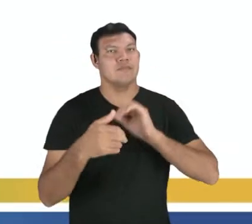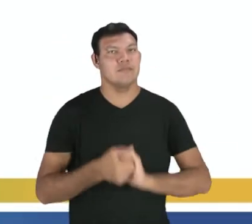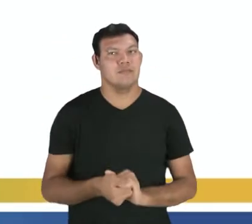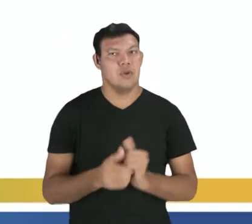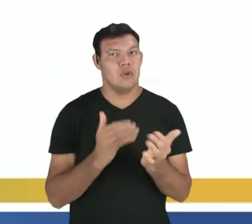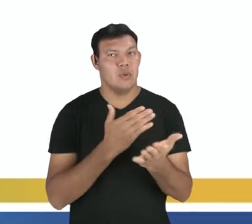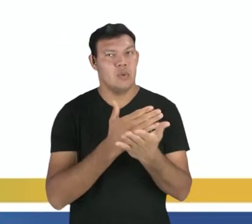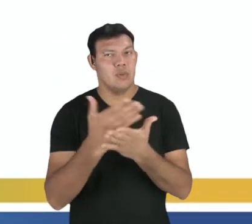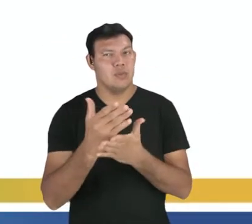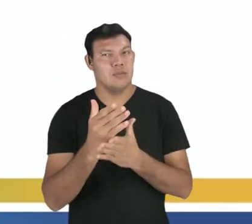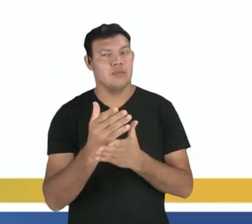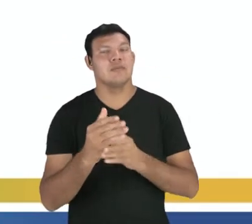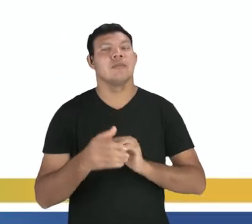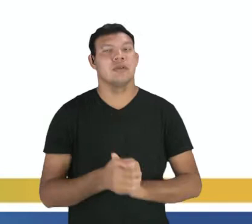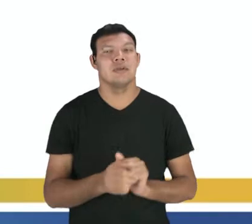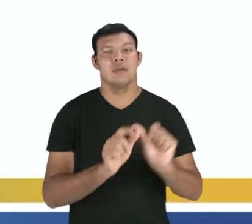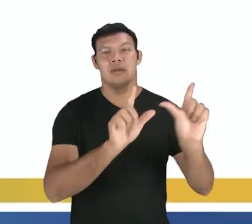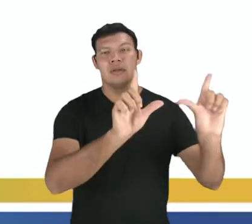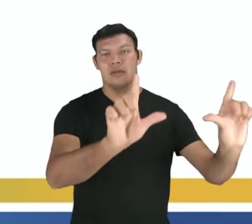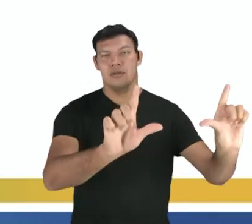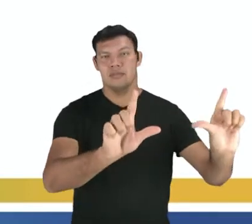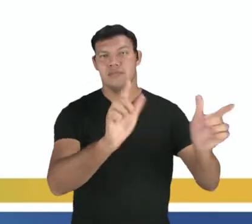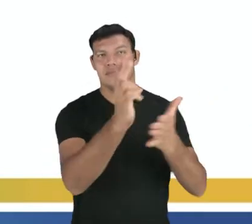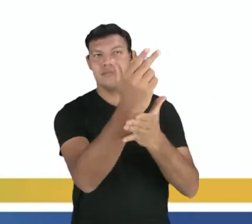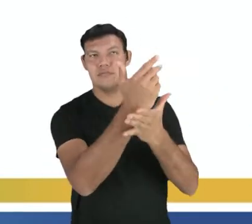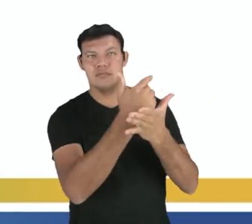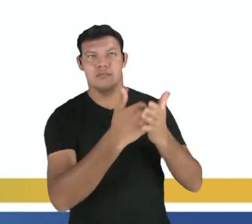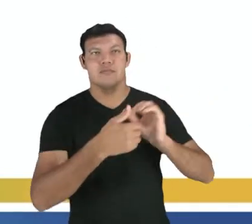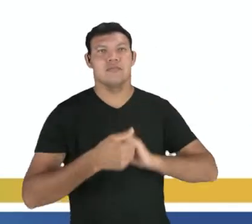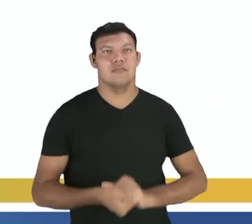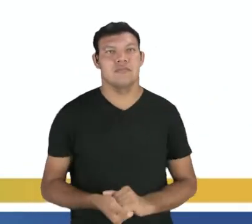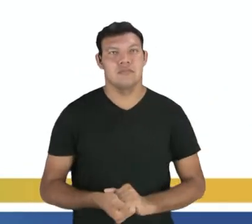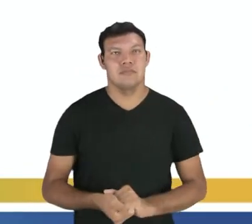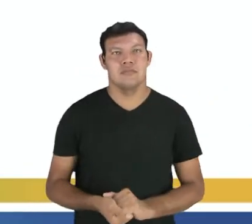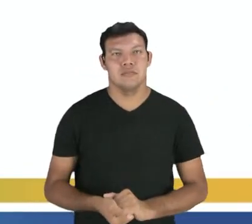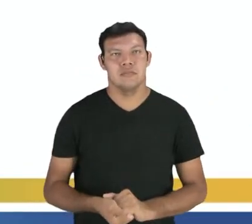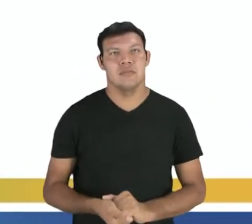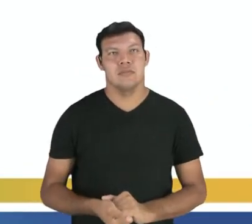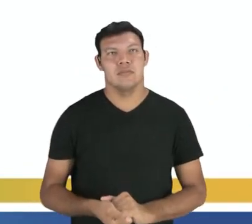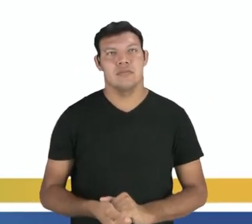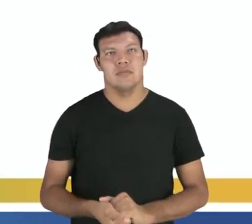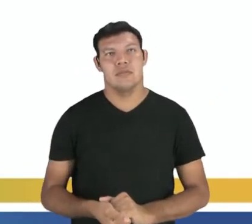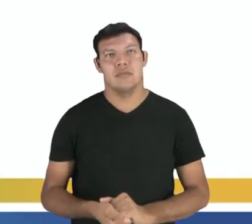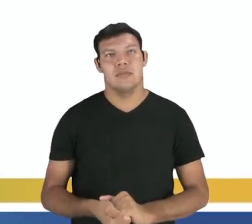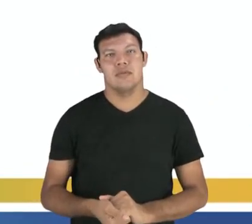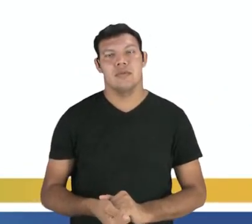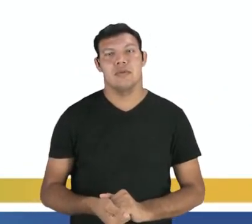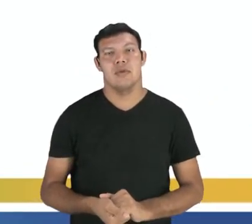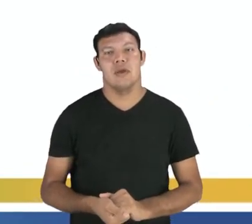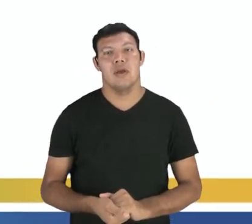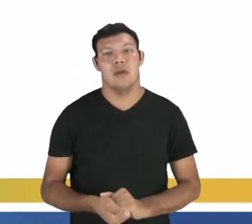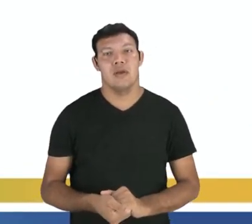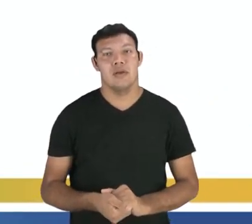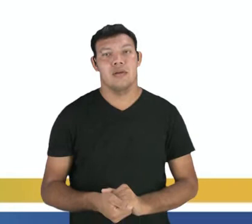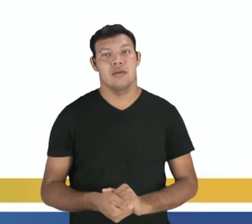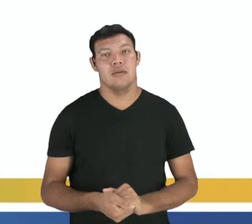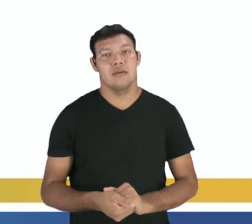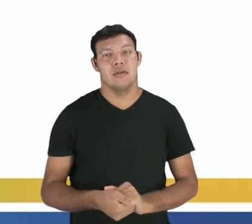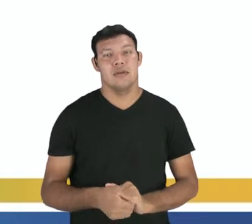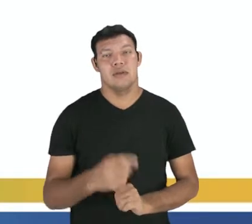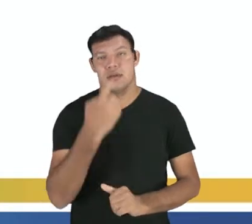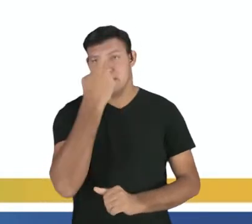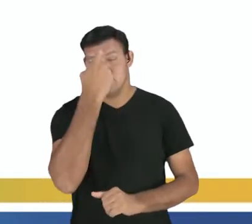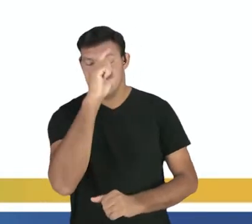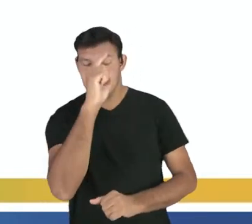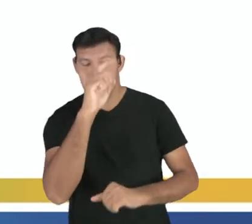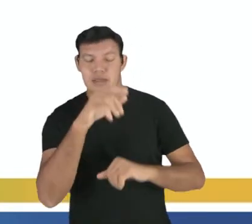iniciar, vamos ler nessa charge que aparece para vocês. Suinocultura. Tem um porco aqui que pegou uma